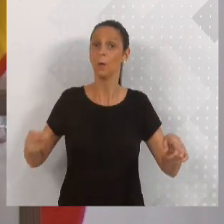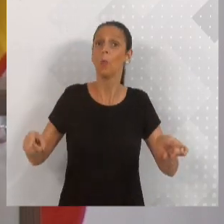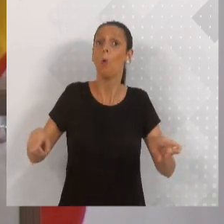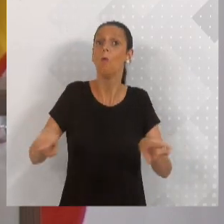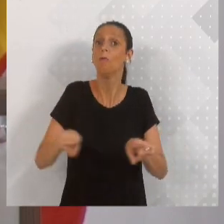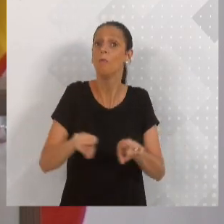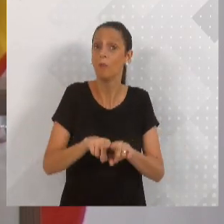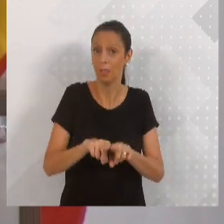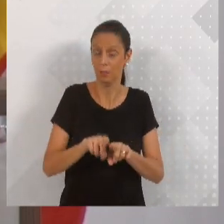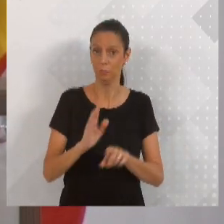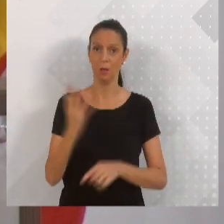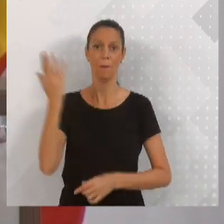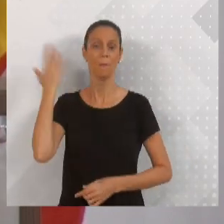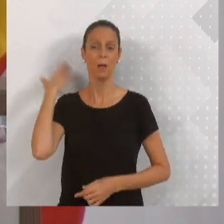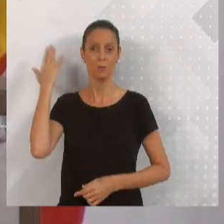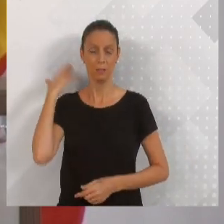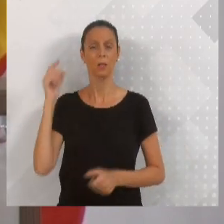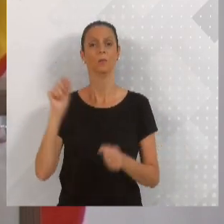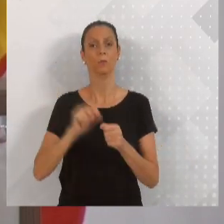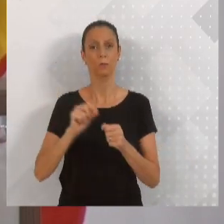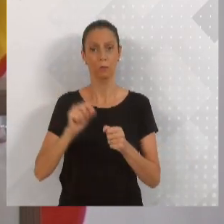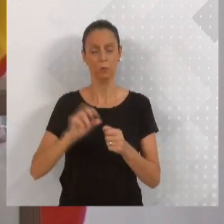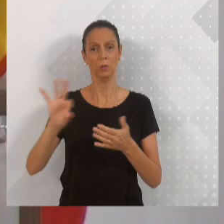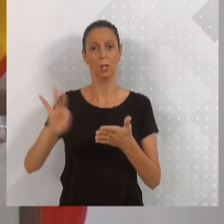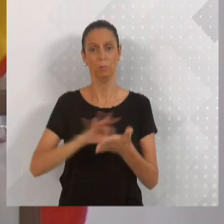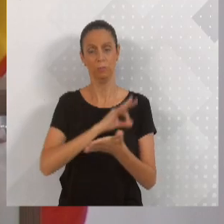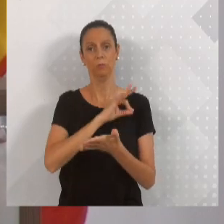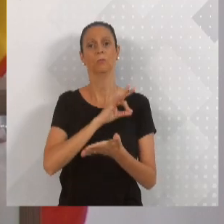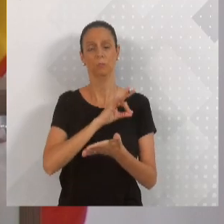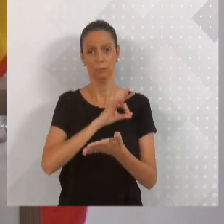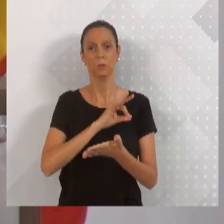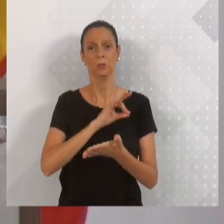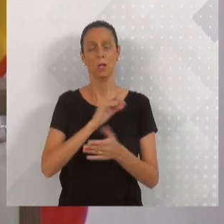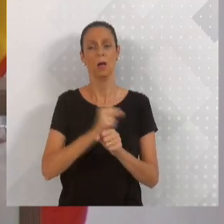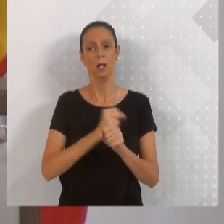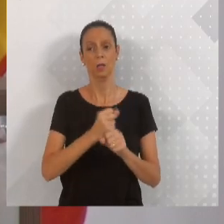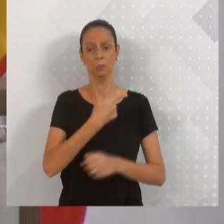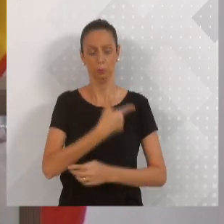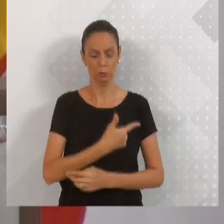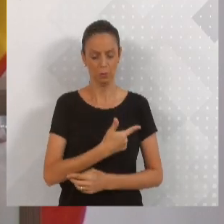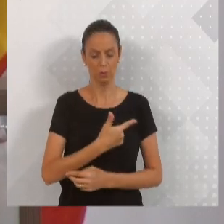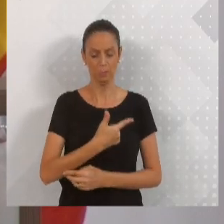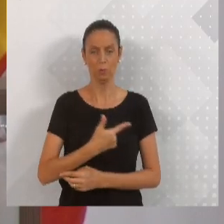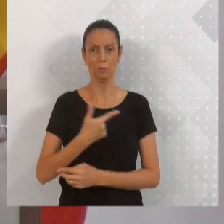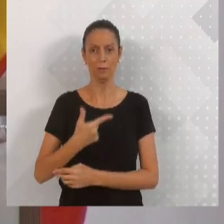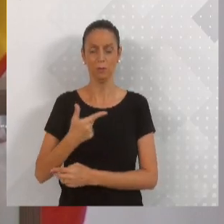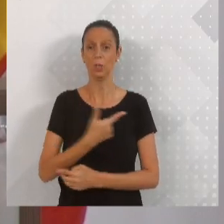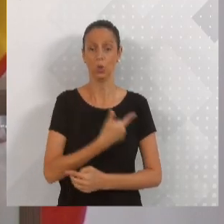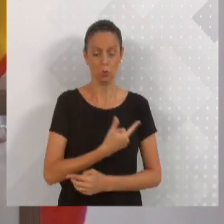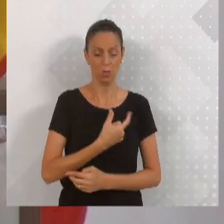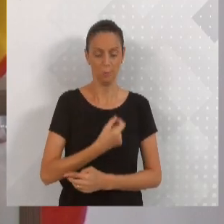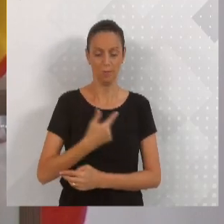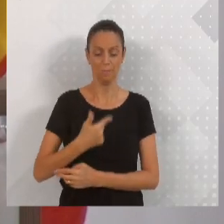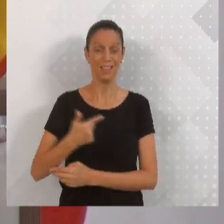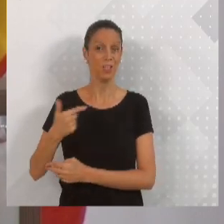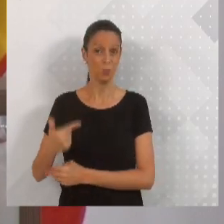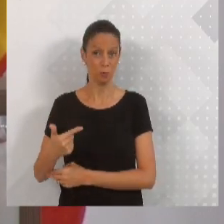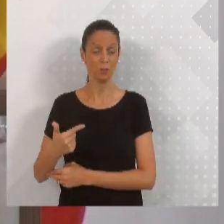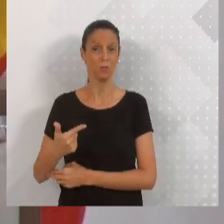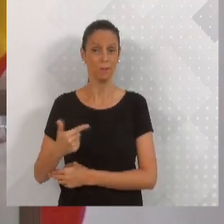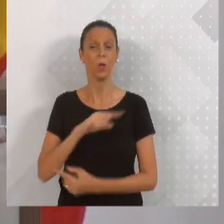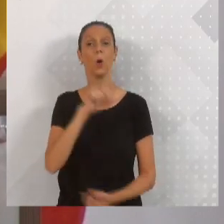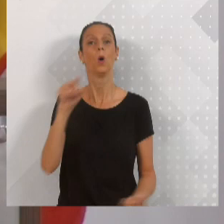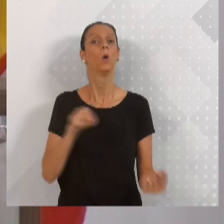realizado no foi assinado no ano de 2022 E então com esse